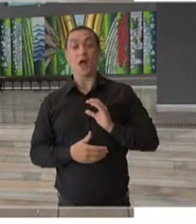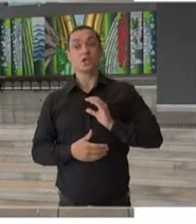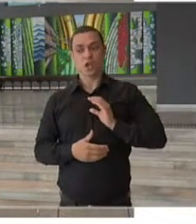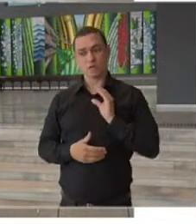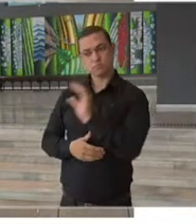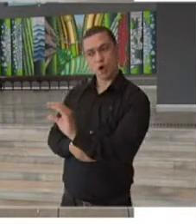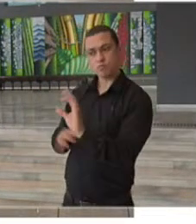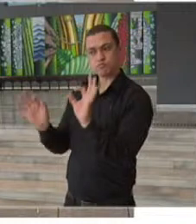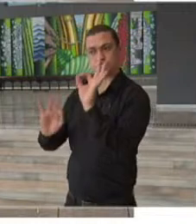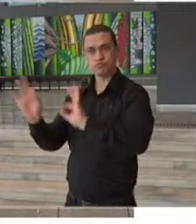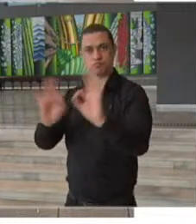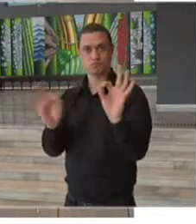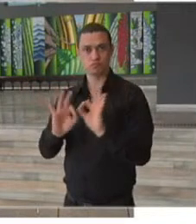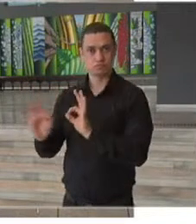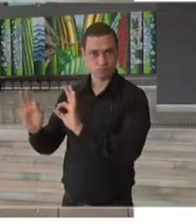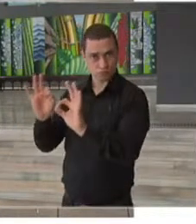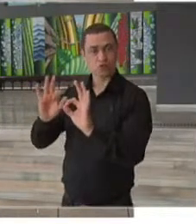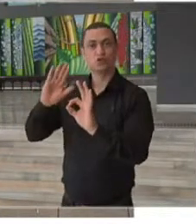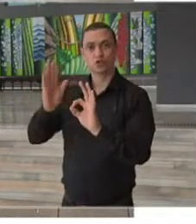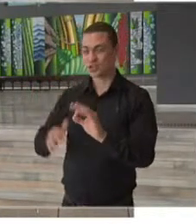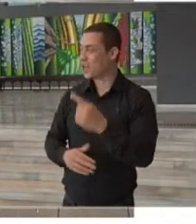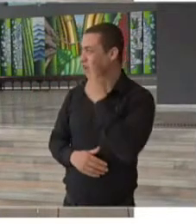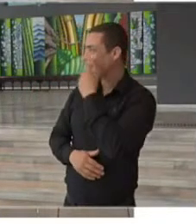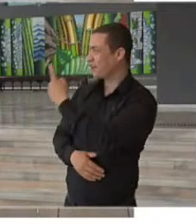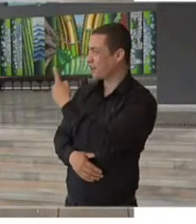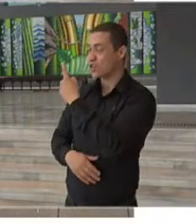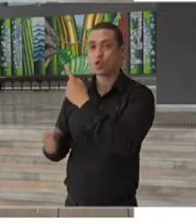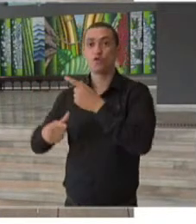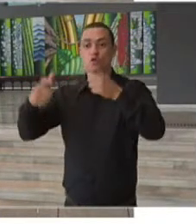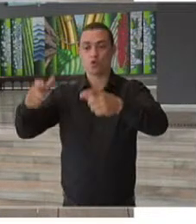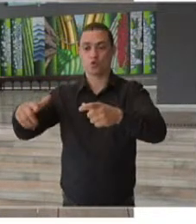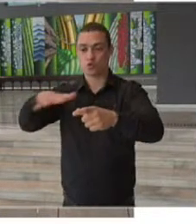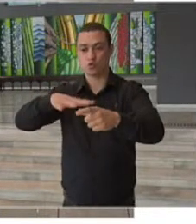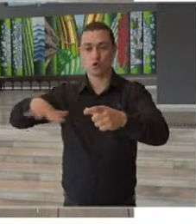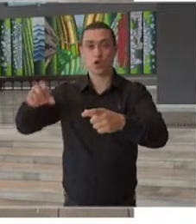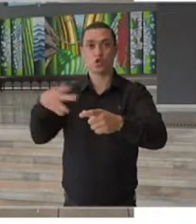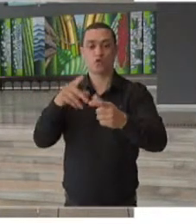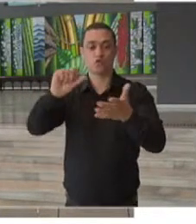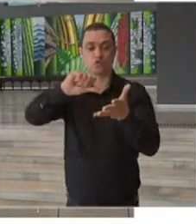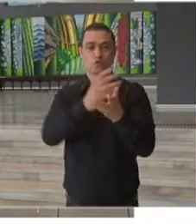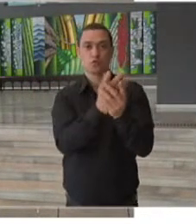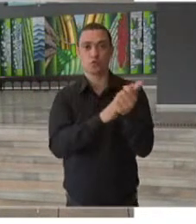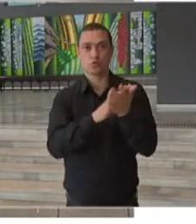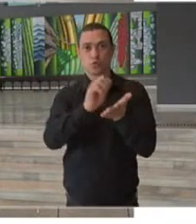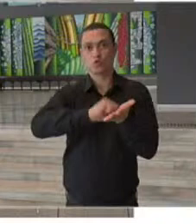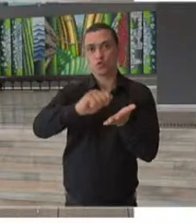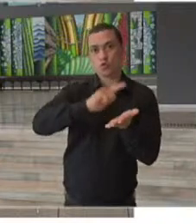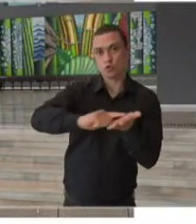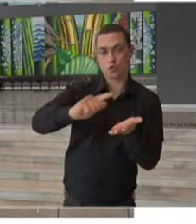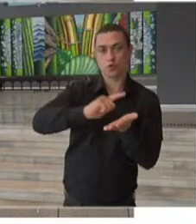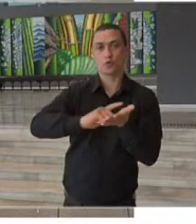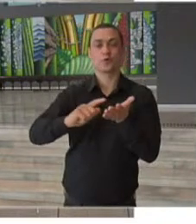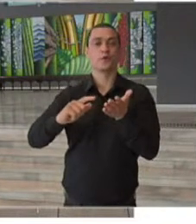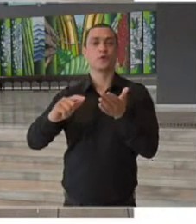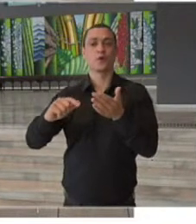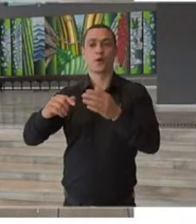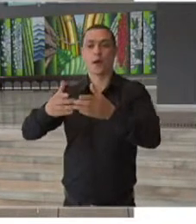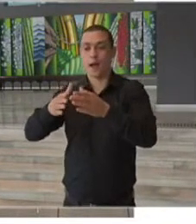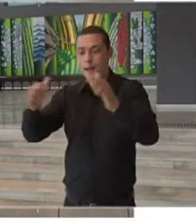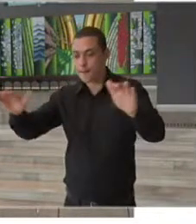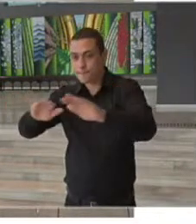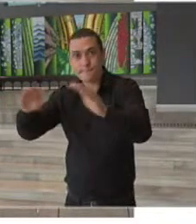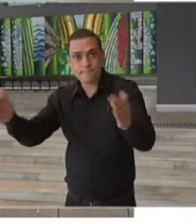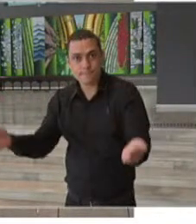Escola para a preparação, desde criação de novos espaços de higienização, de limpeza, de pias,